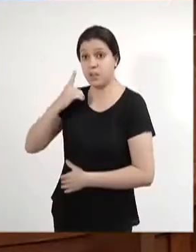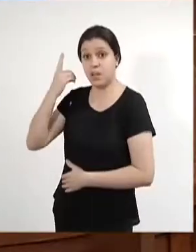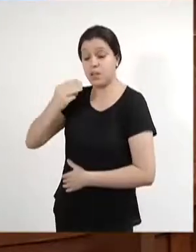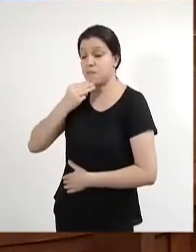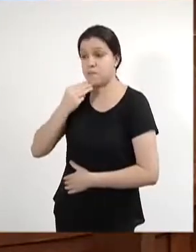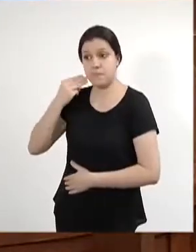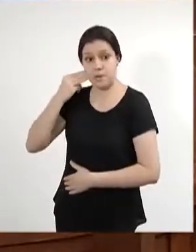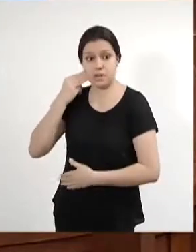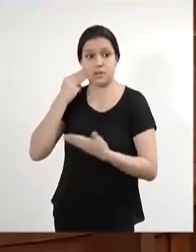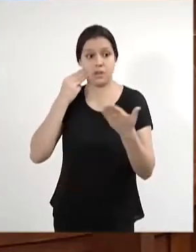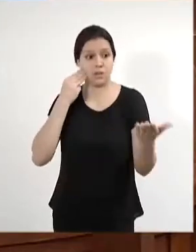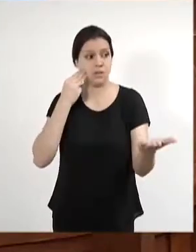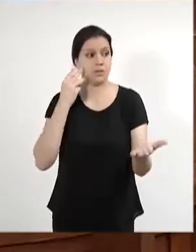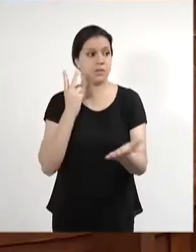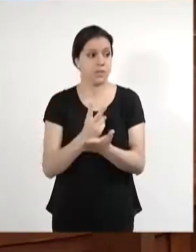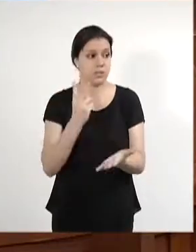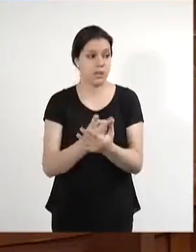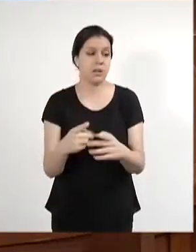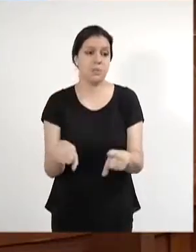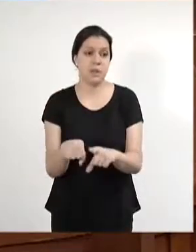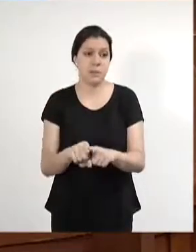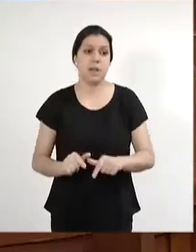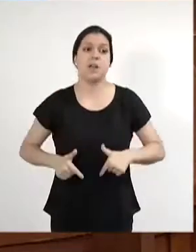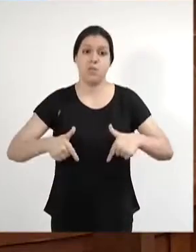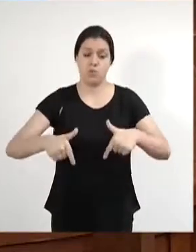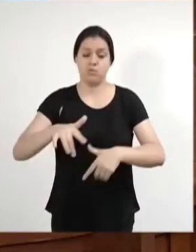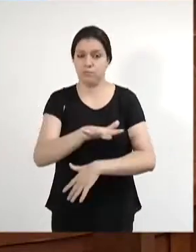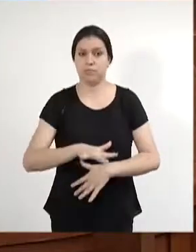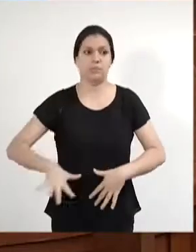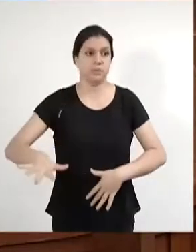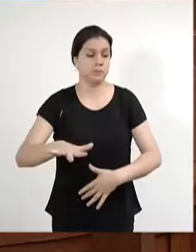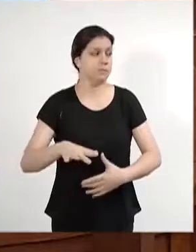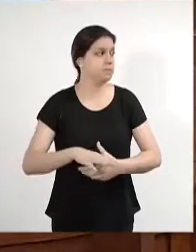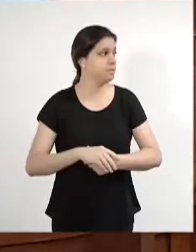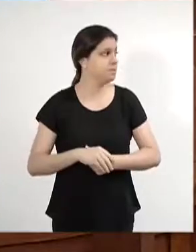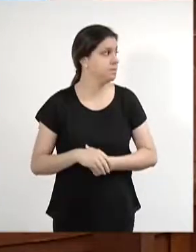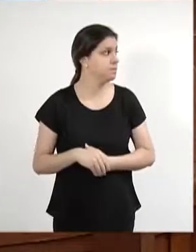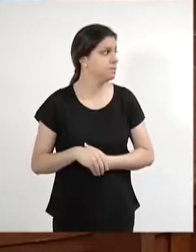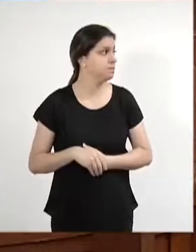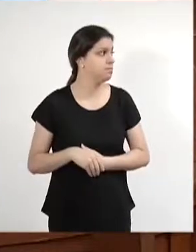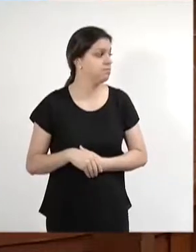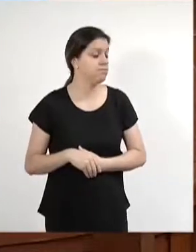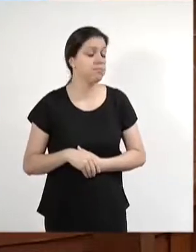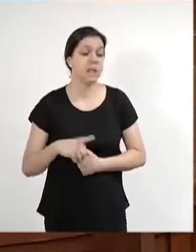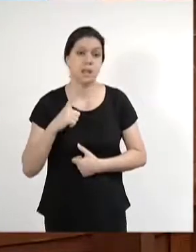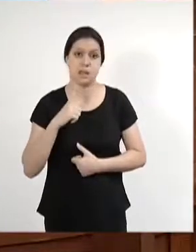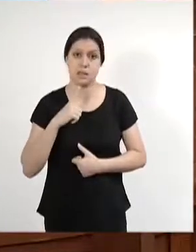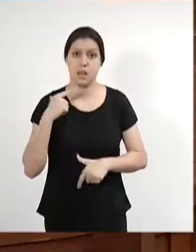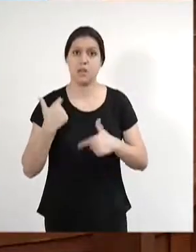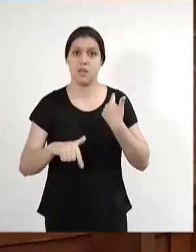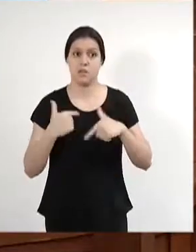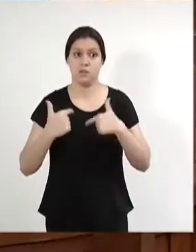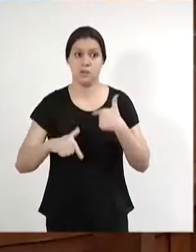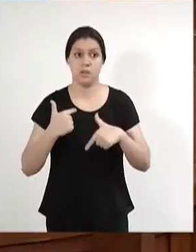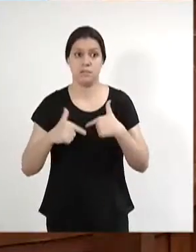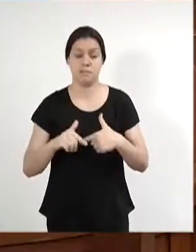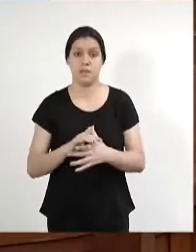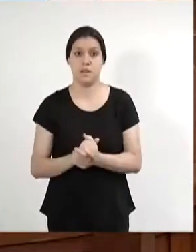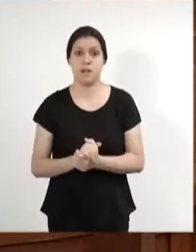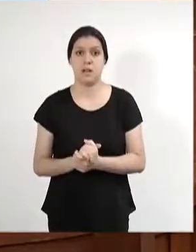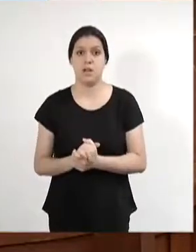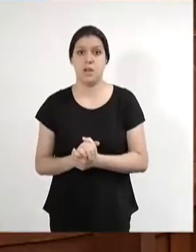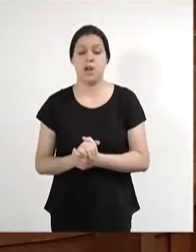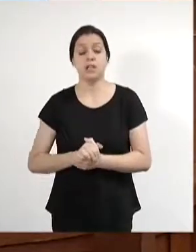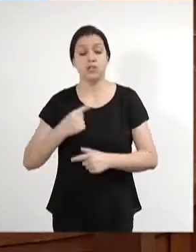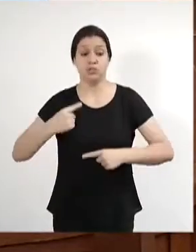Excelência, que tem militado também nessa área e tem um grande trabalho feito